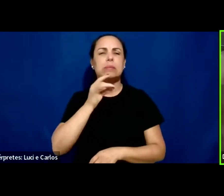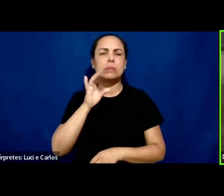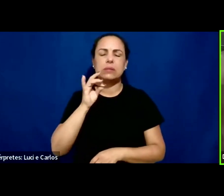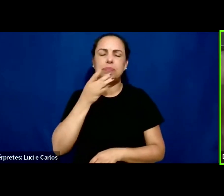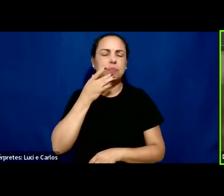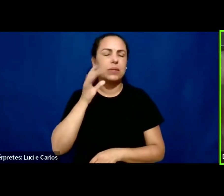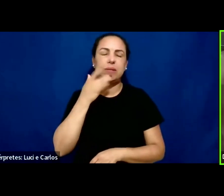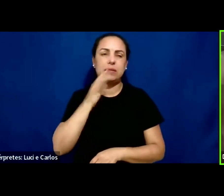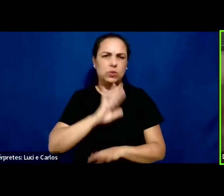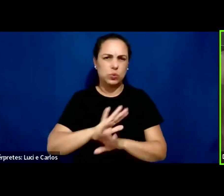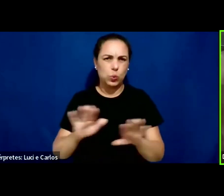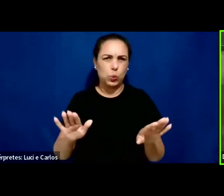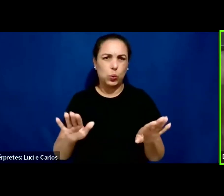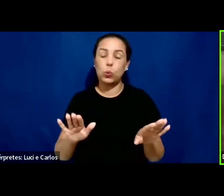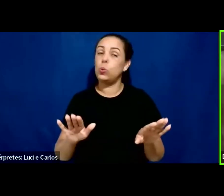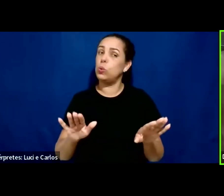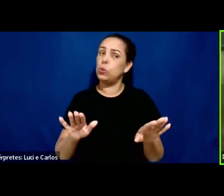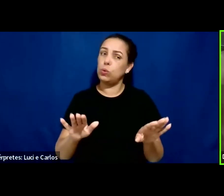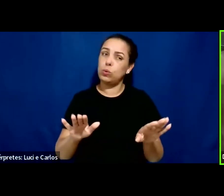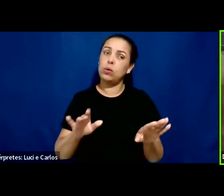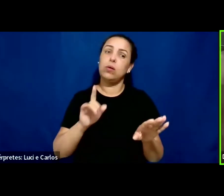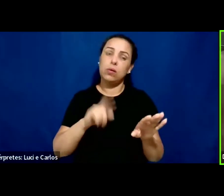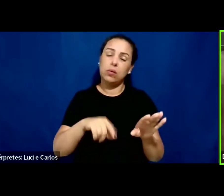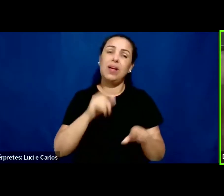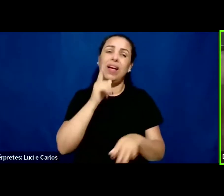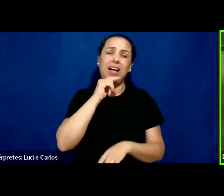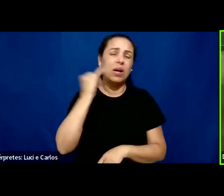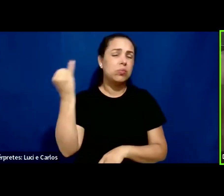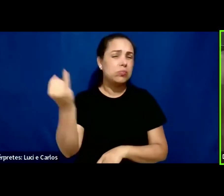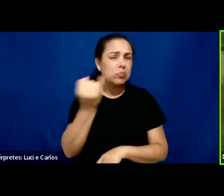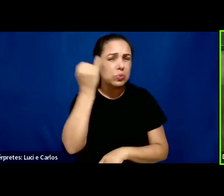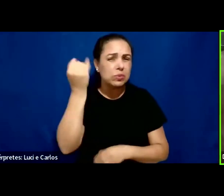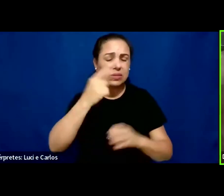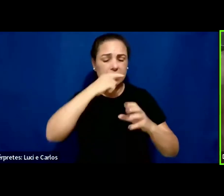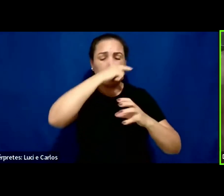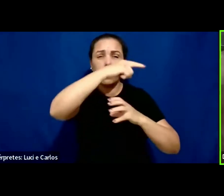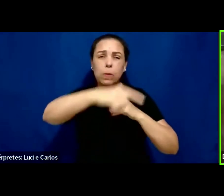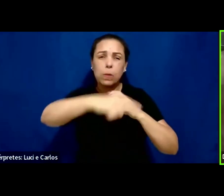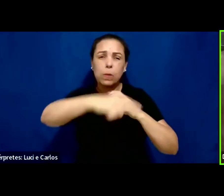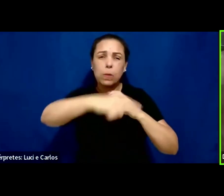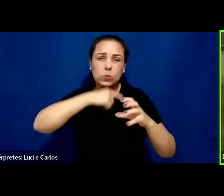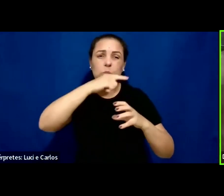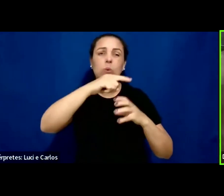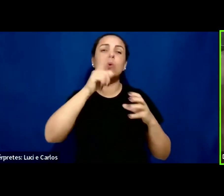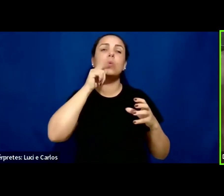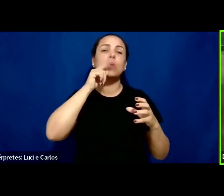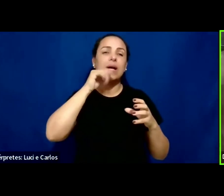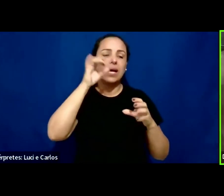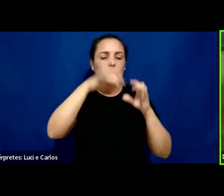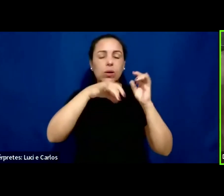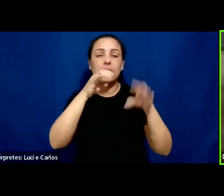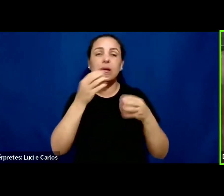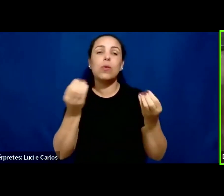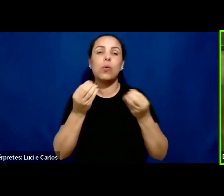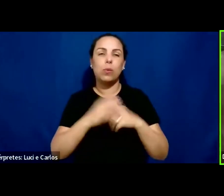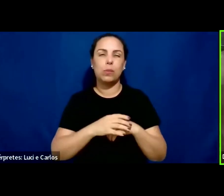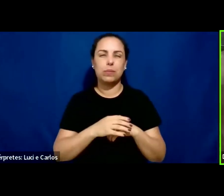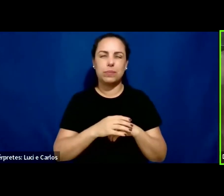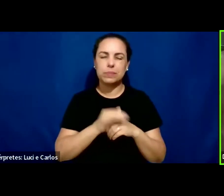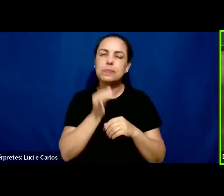existe na natureza, depois do oxigênio. Você sabia disso? Sem